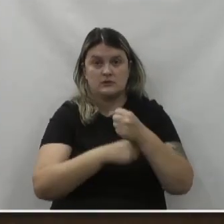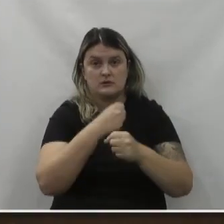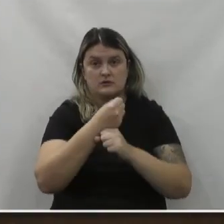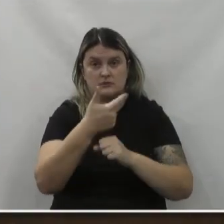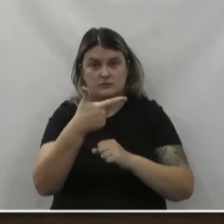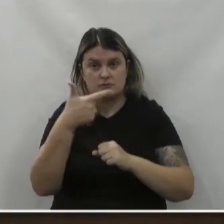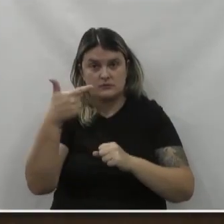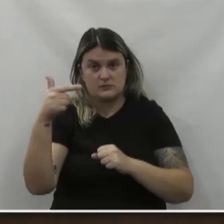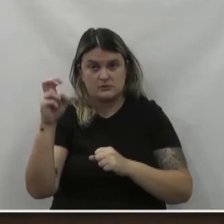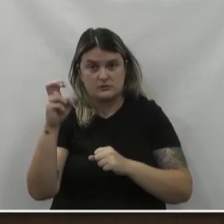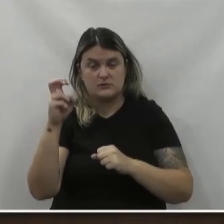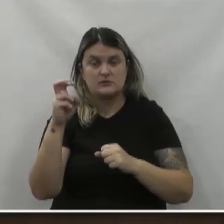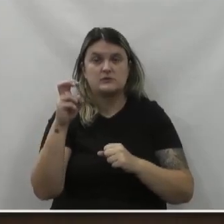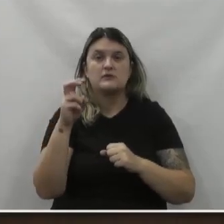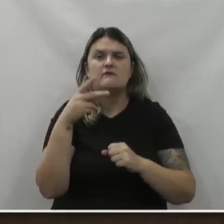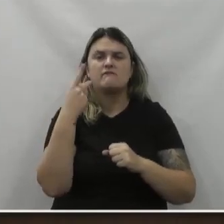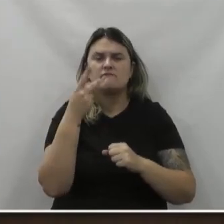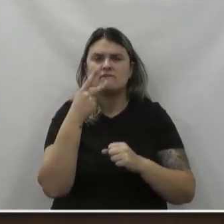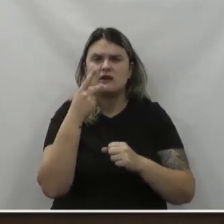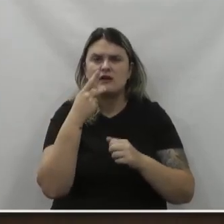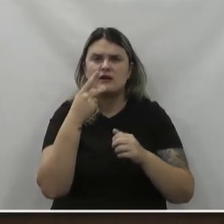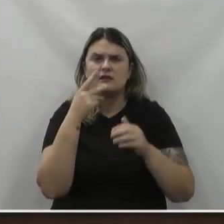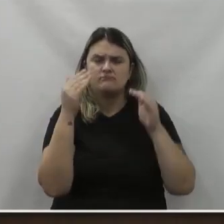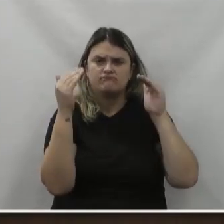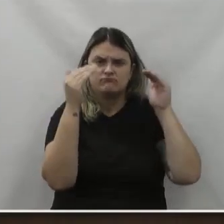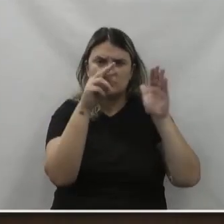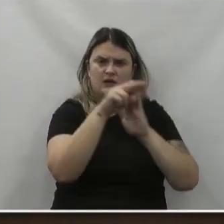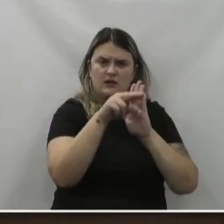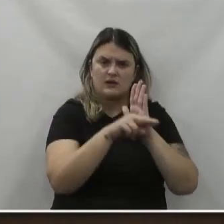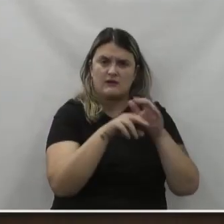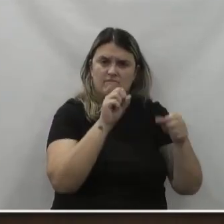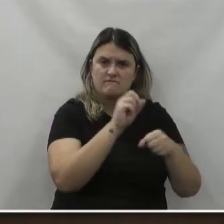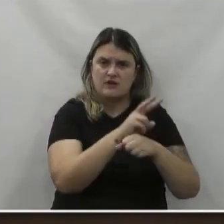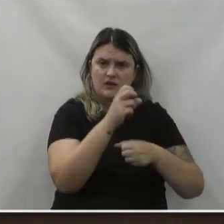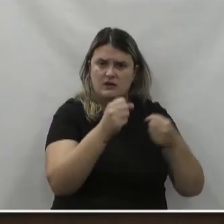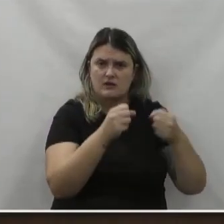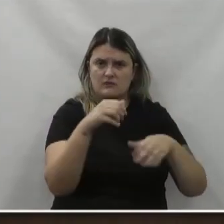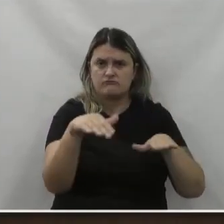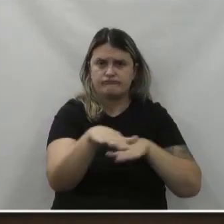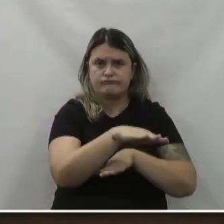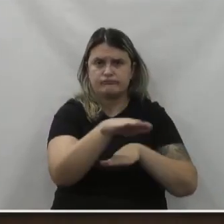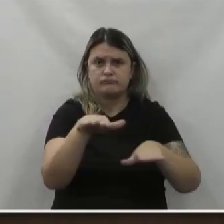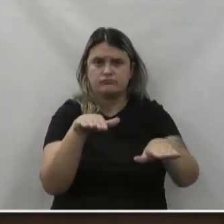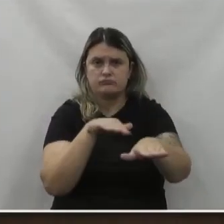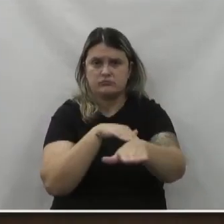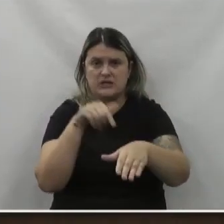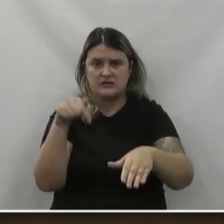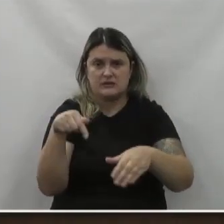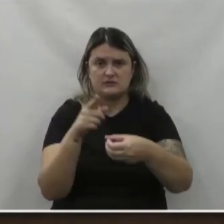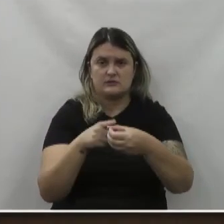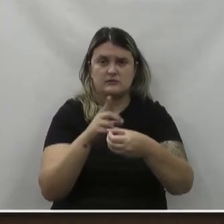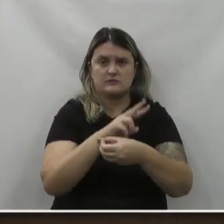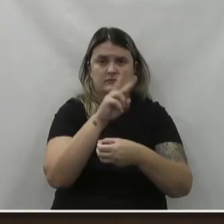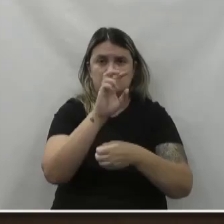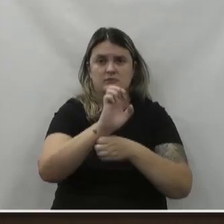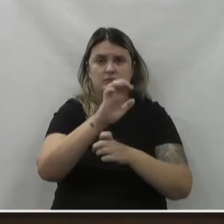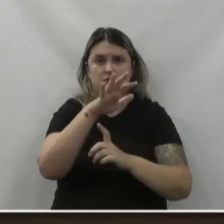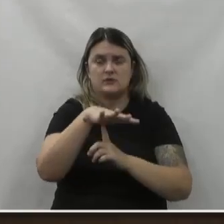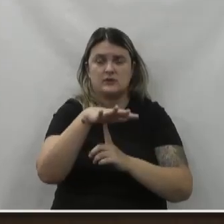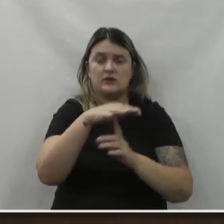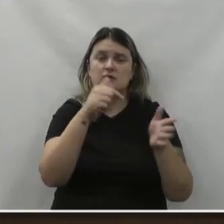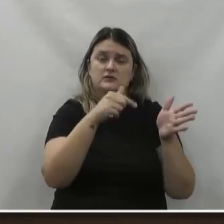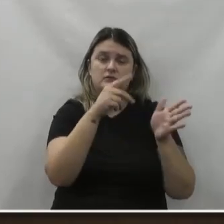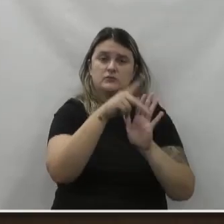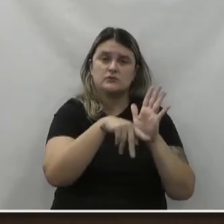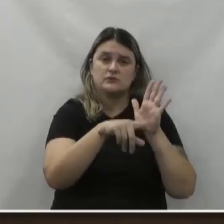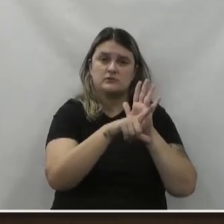4553/2015, a qual dispõe e regulamenta o estacionamento rotativo de veículos de União da Vitória, Paraná. Fundamentação. O projeto de lei é legal